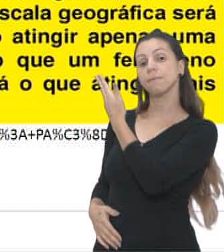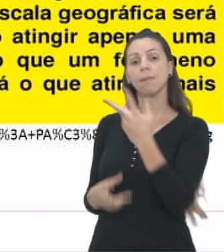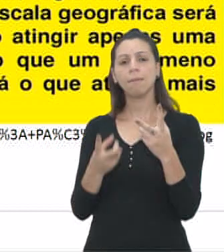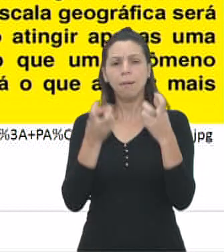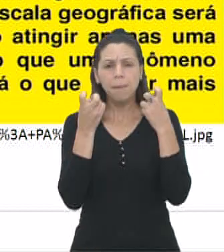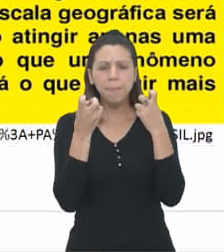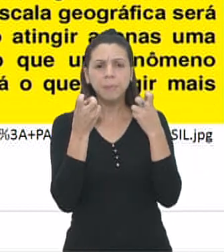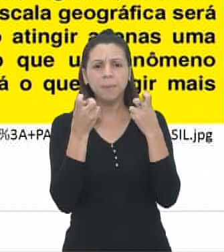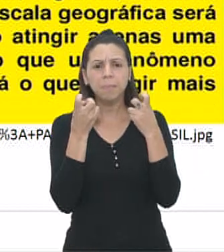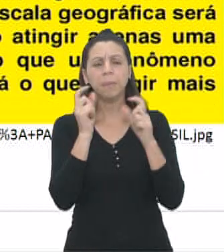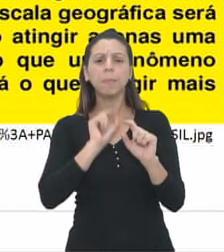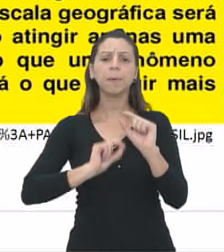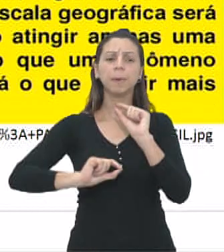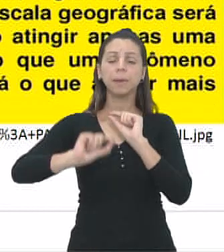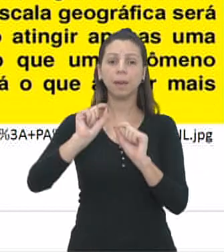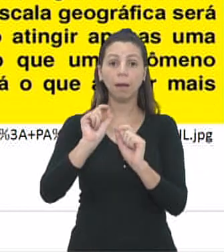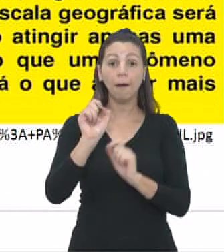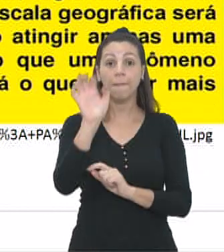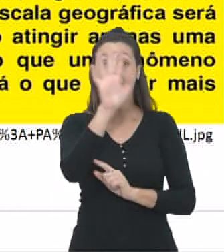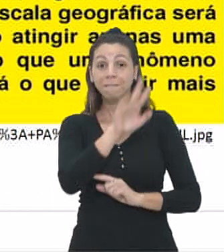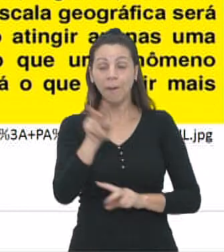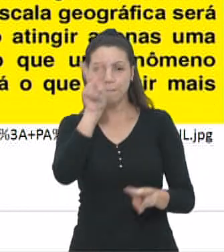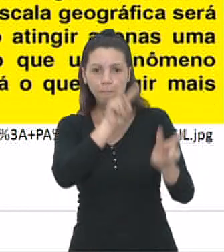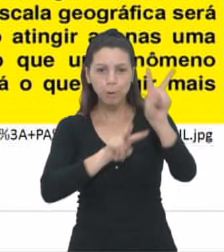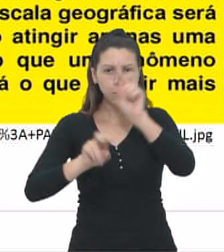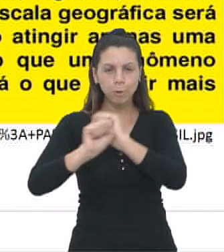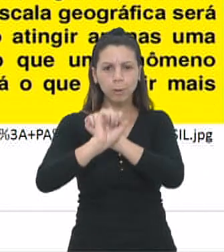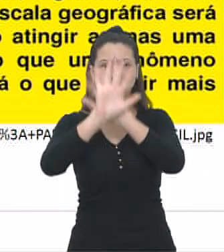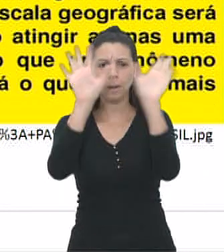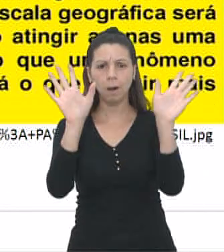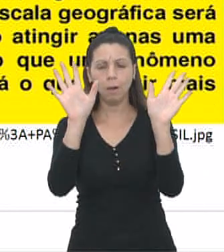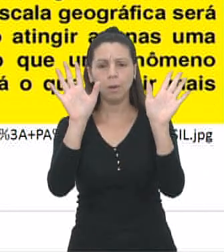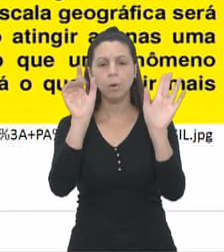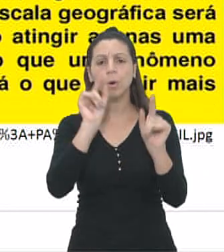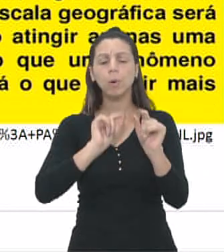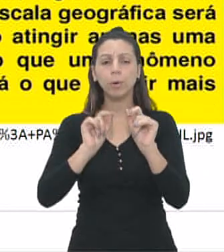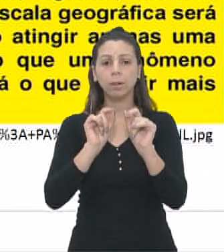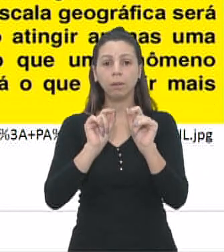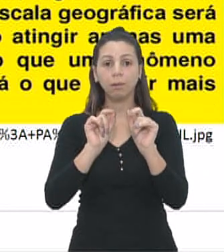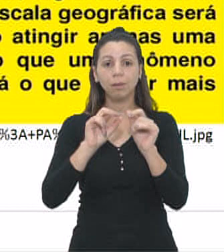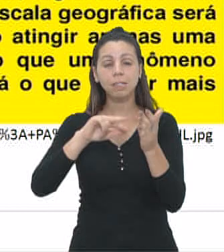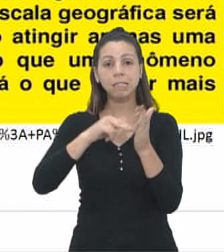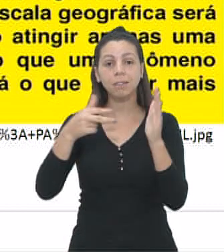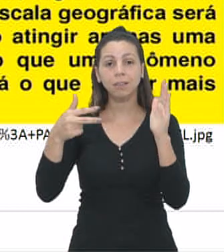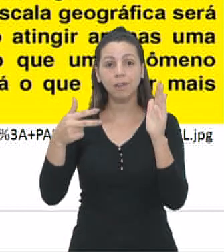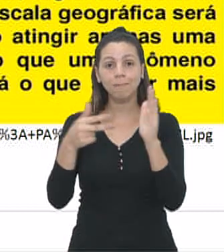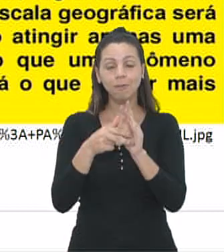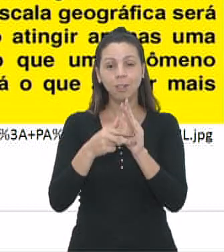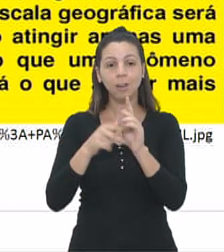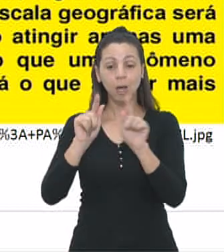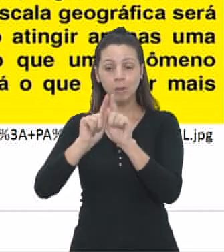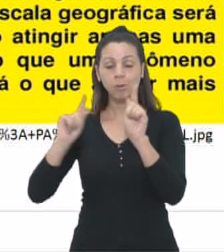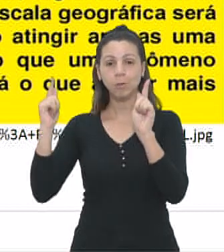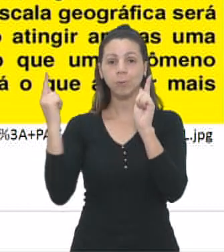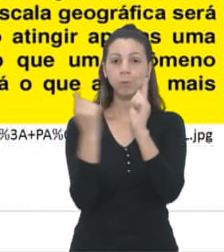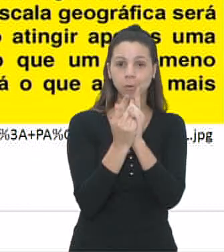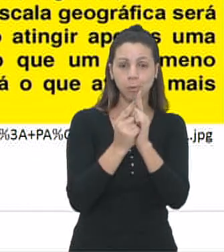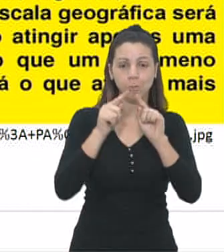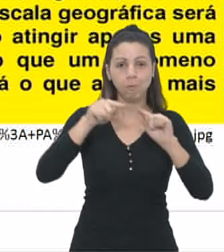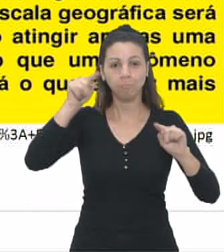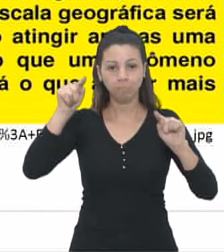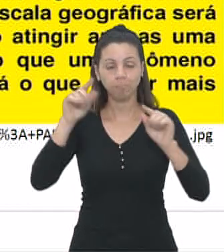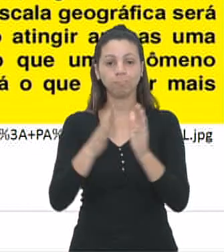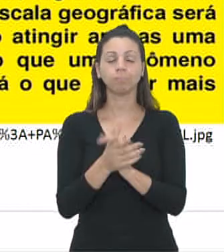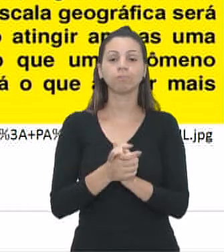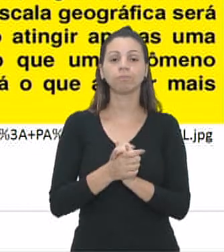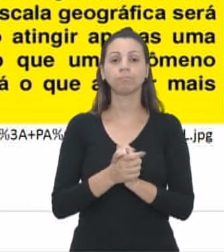consegue perceber, visualizar bem claramente o que é a escala geográfica, que está ali em amarelinho destacado, diz